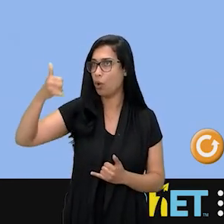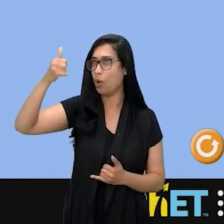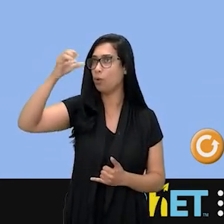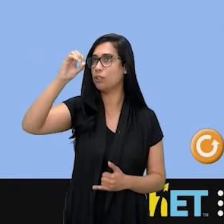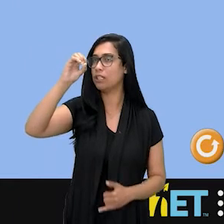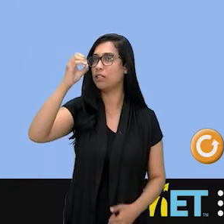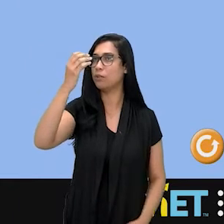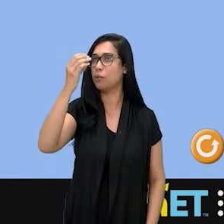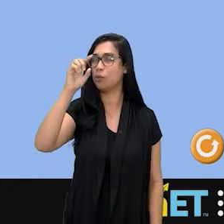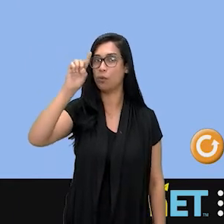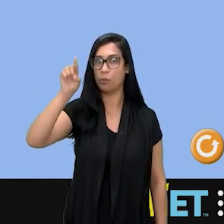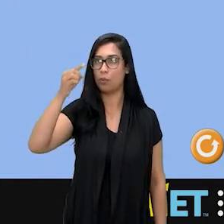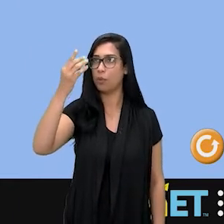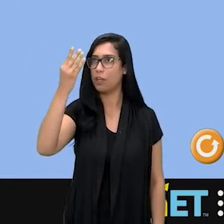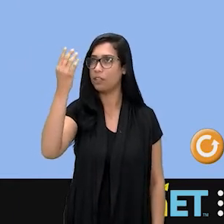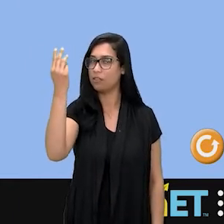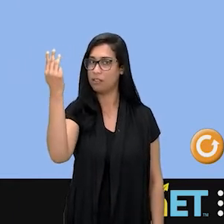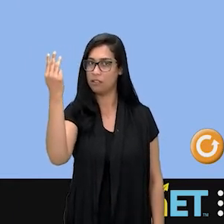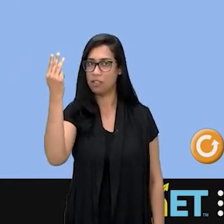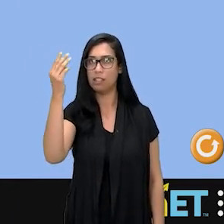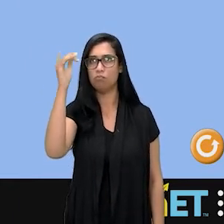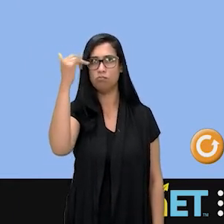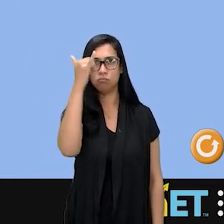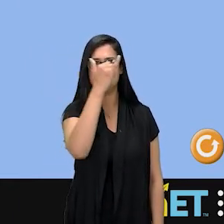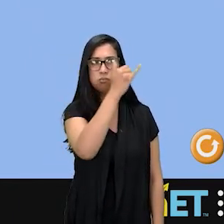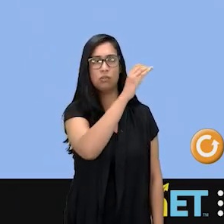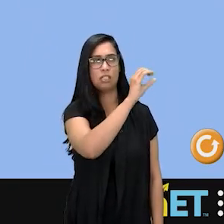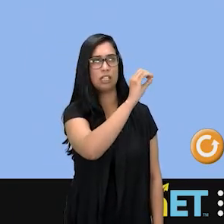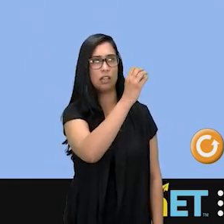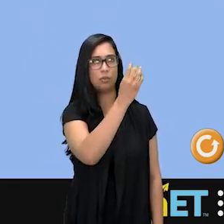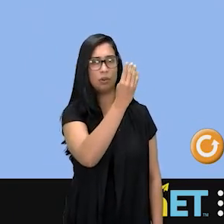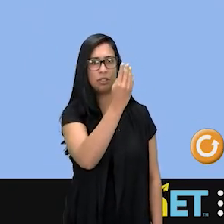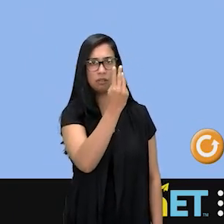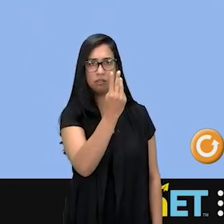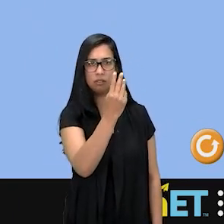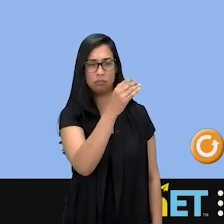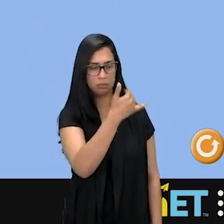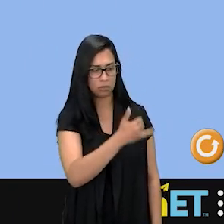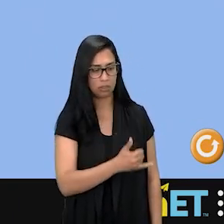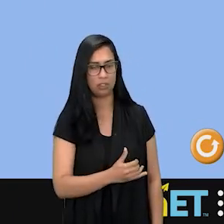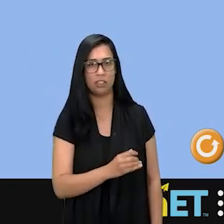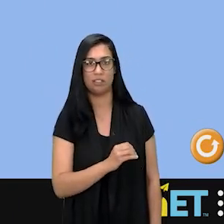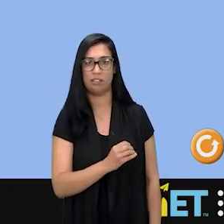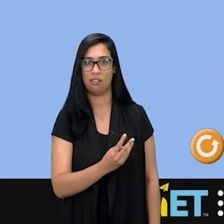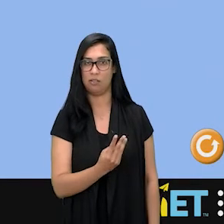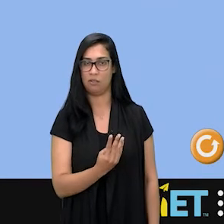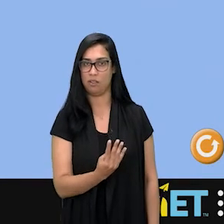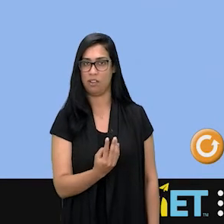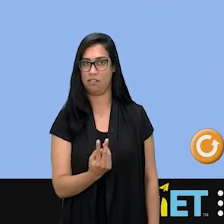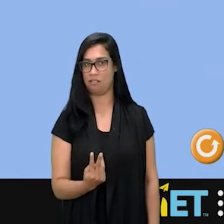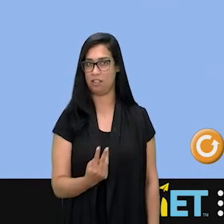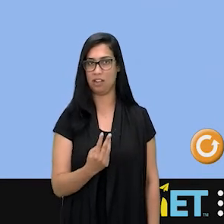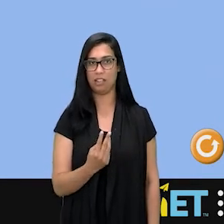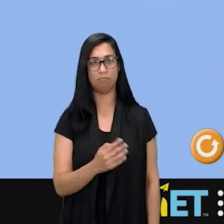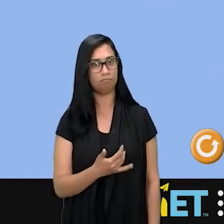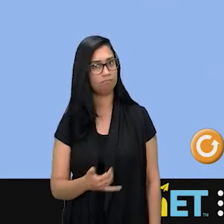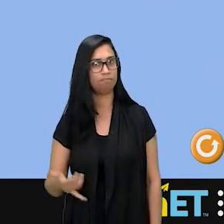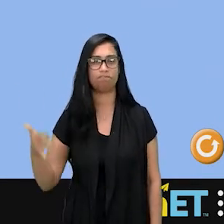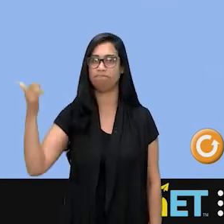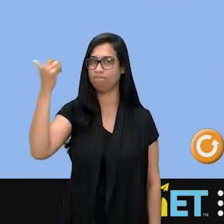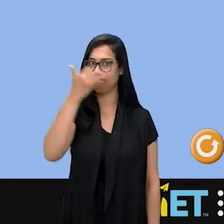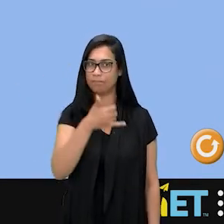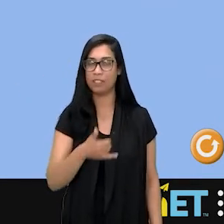0,43, 0,43, tá vendo? Ele reduz ainda mais a passagem da corrente. Então, se eu aumentar aqui,